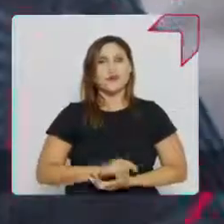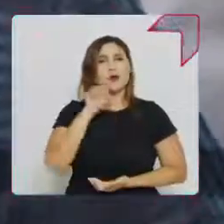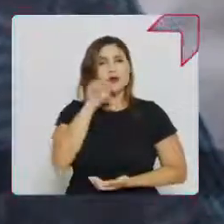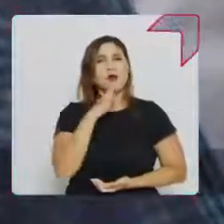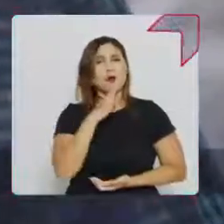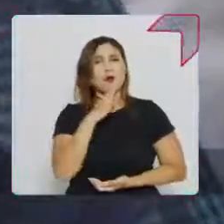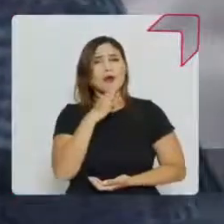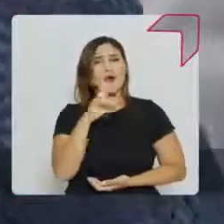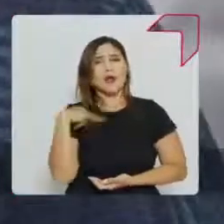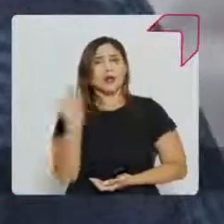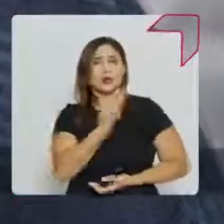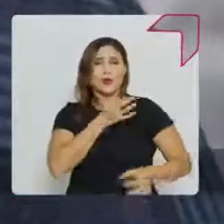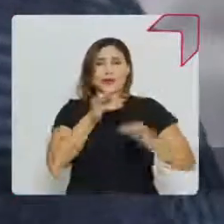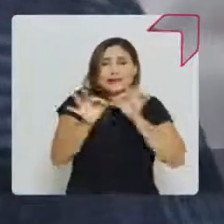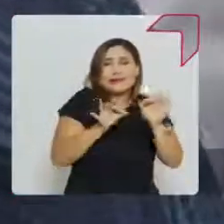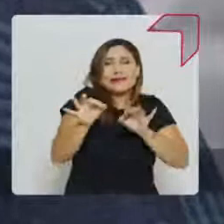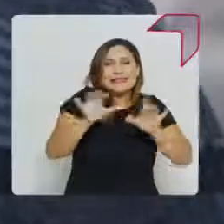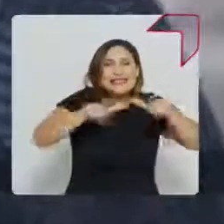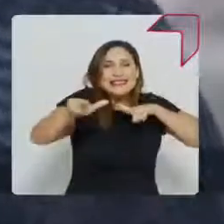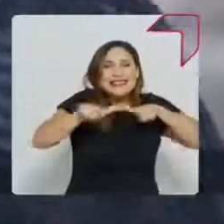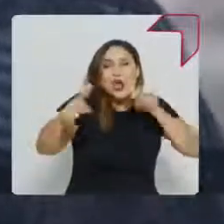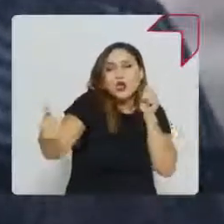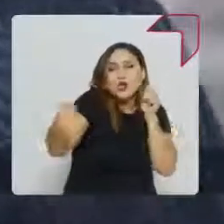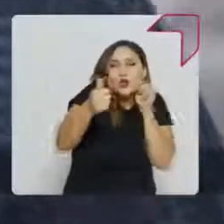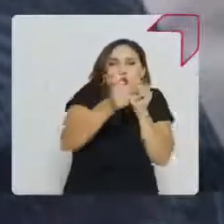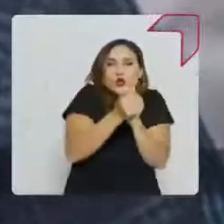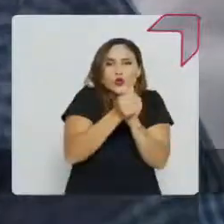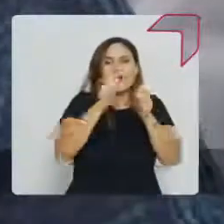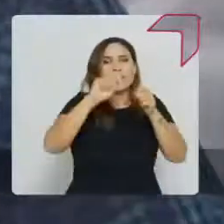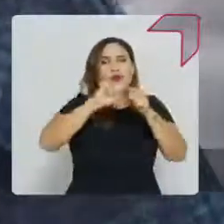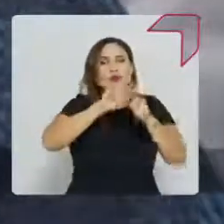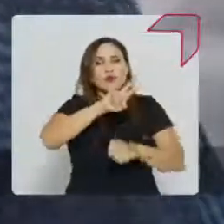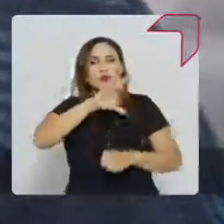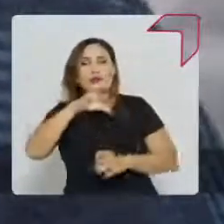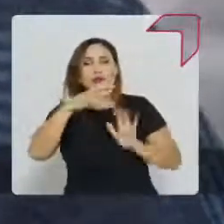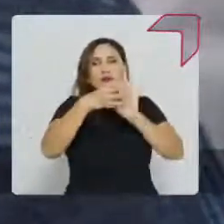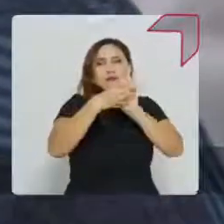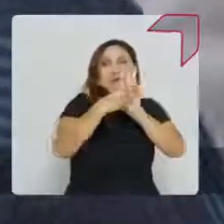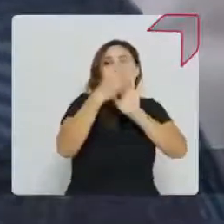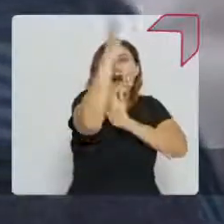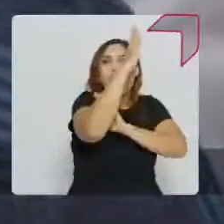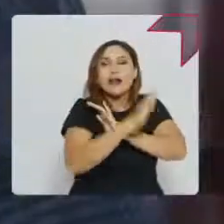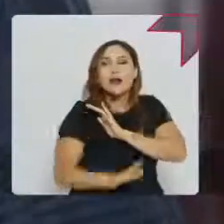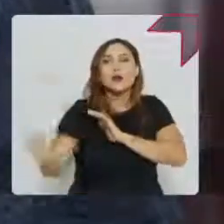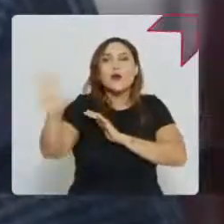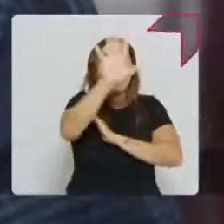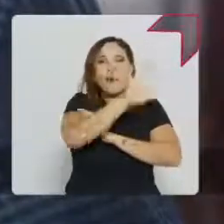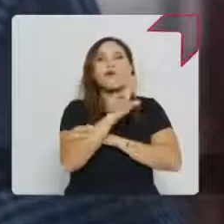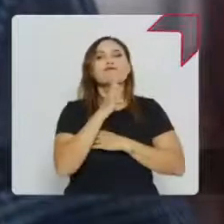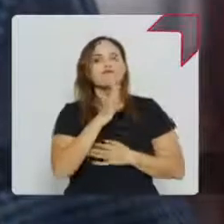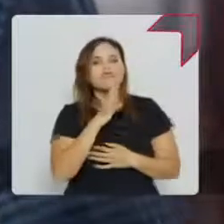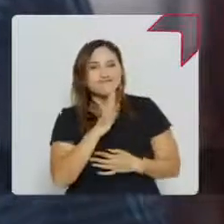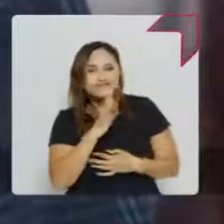Você conhece bem a nossa forma de trabalhar. Juntos, fizemos Conquista ser reconhecida nacionalmente.